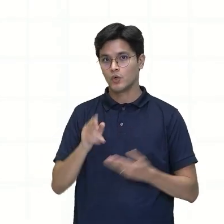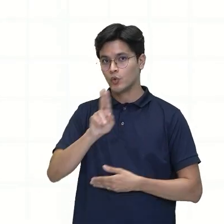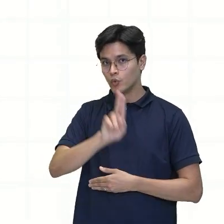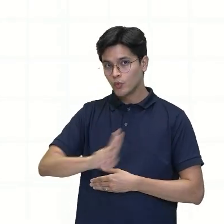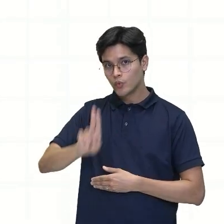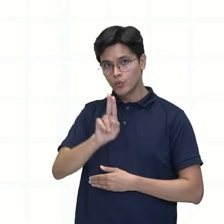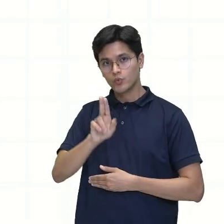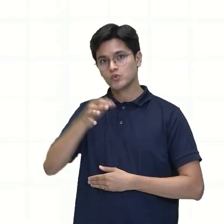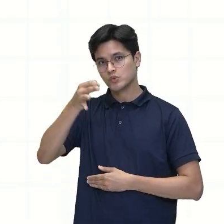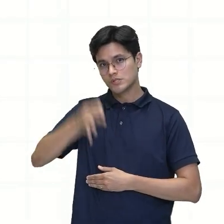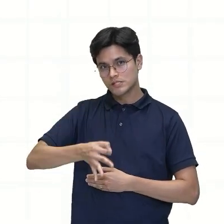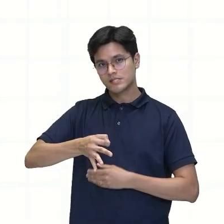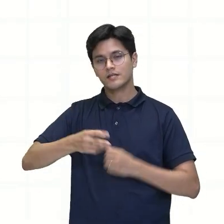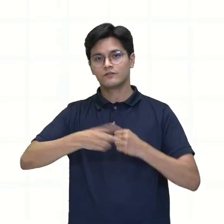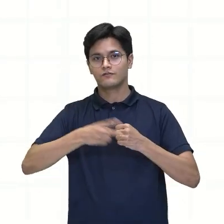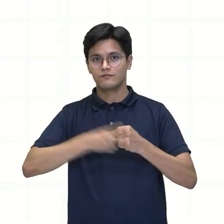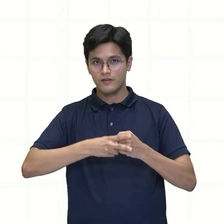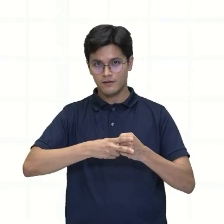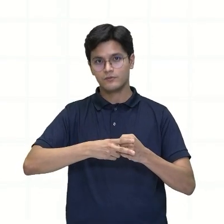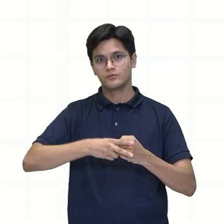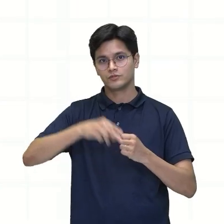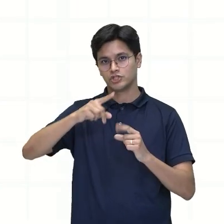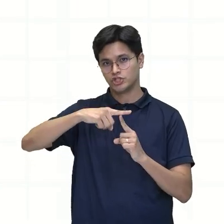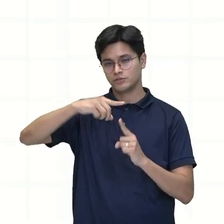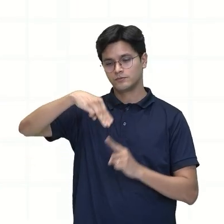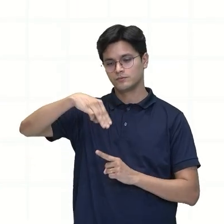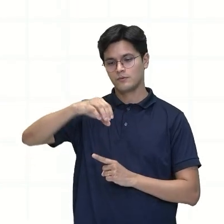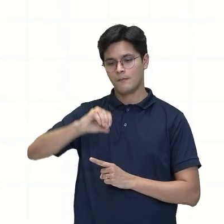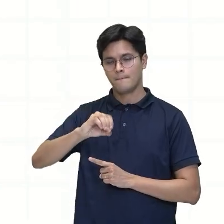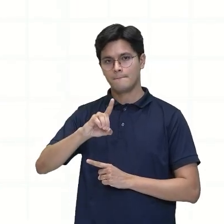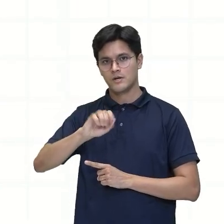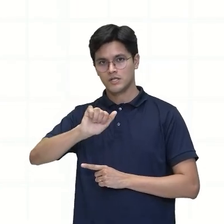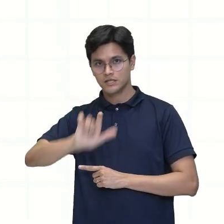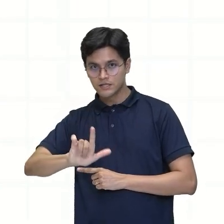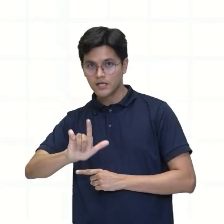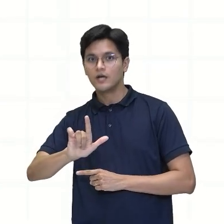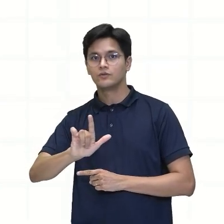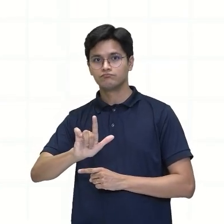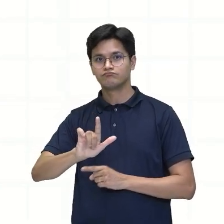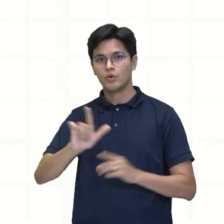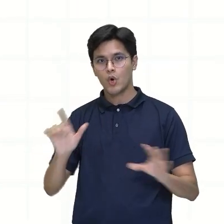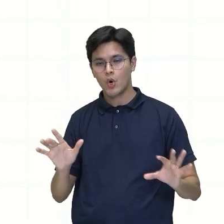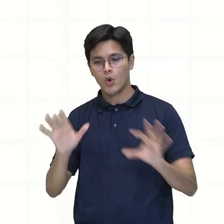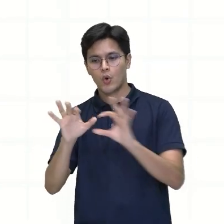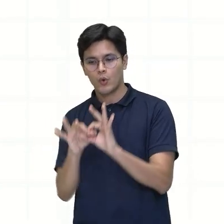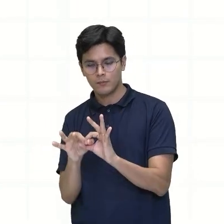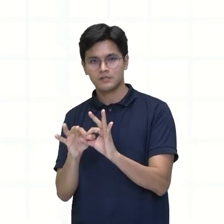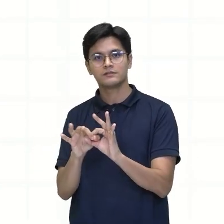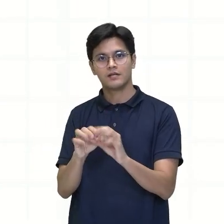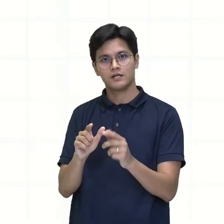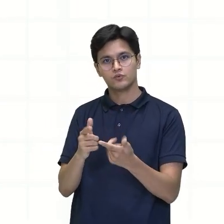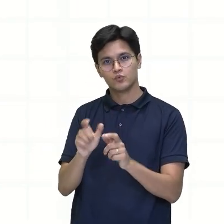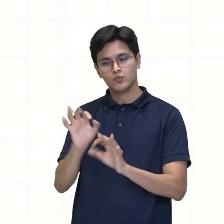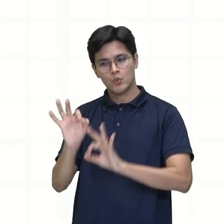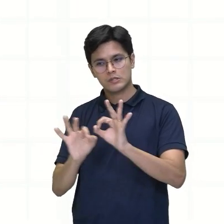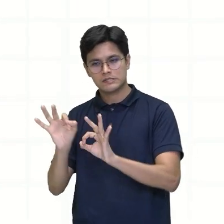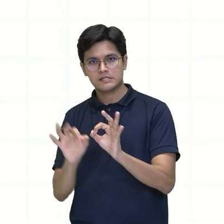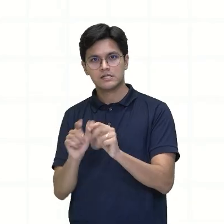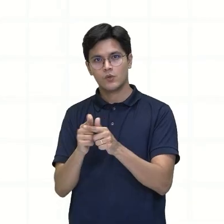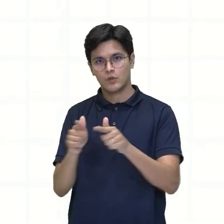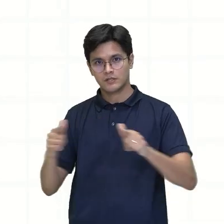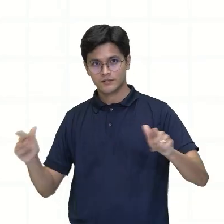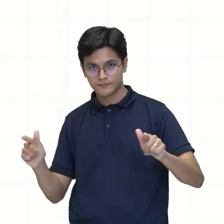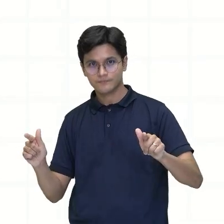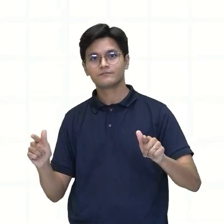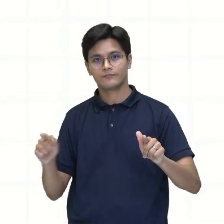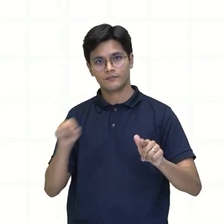meu verbo modal aqui, dentro de uma construção gramatical mais elaborada, e principalmente com a presença do please,